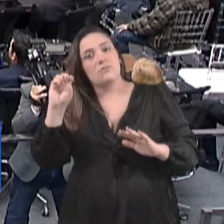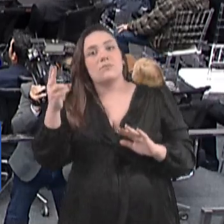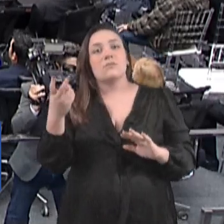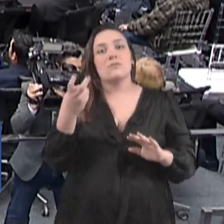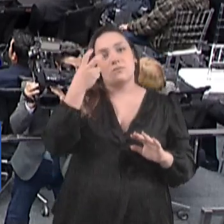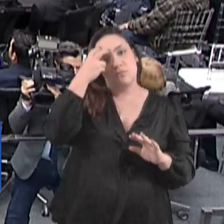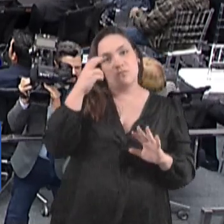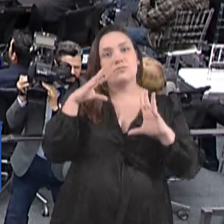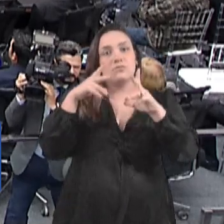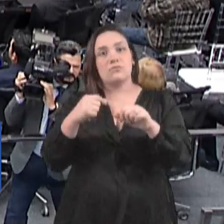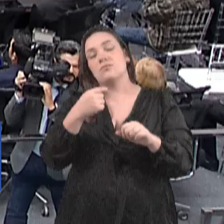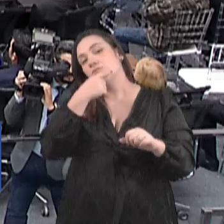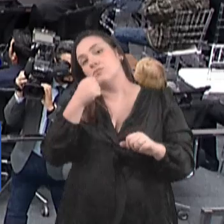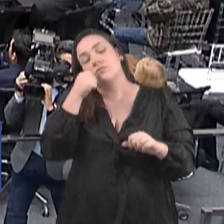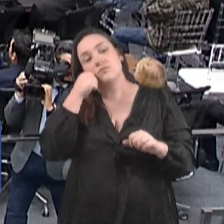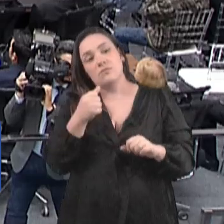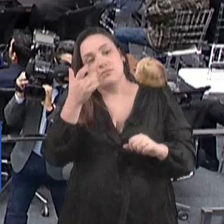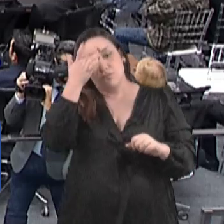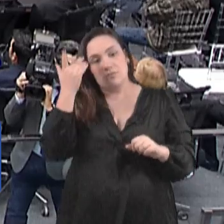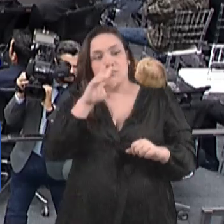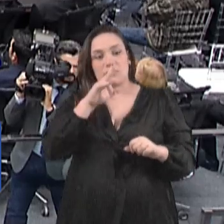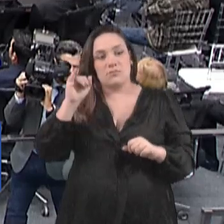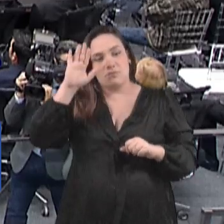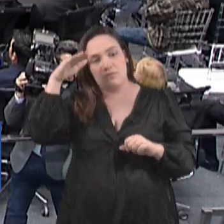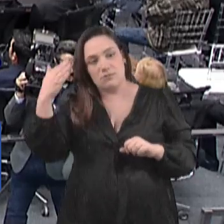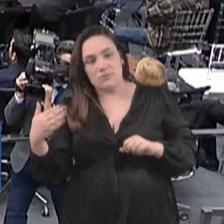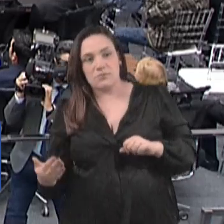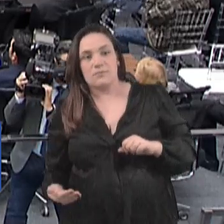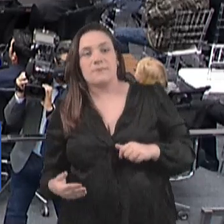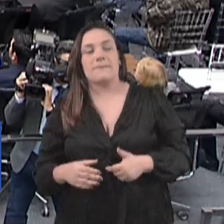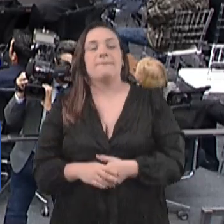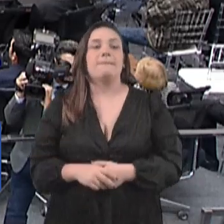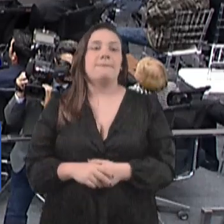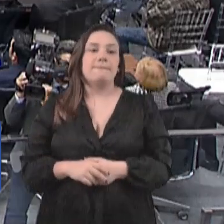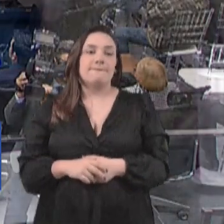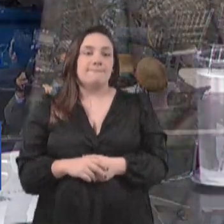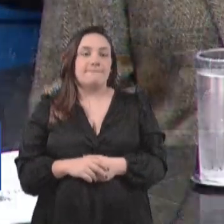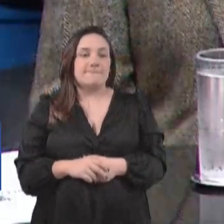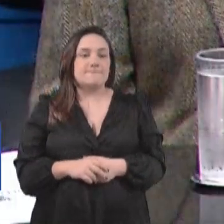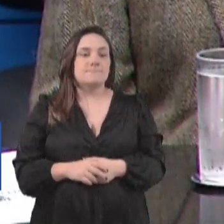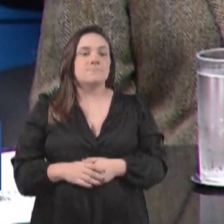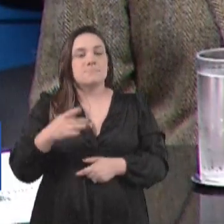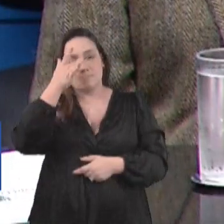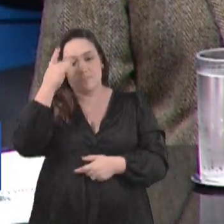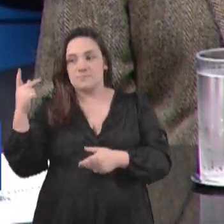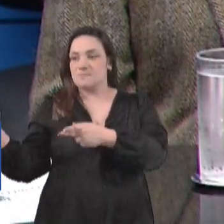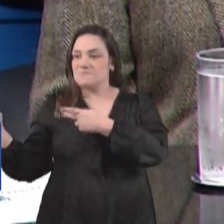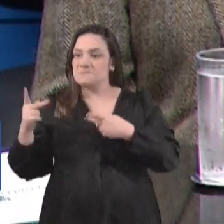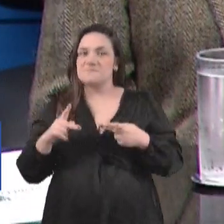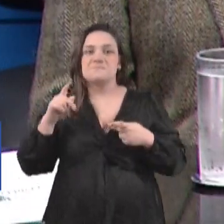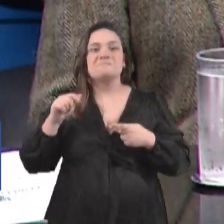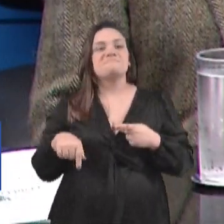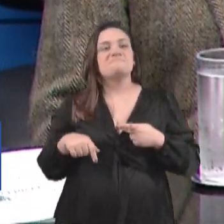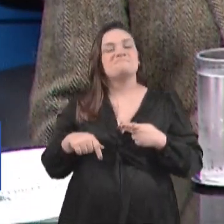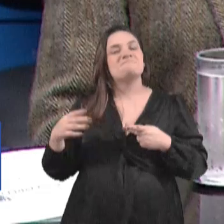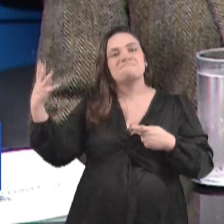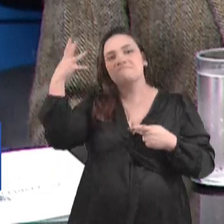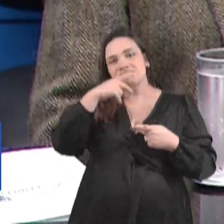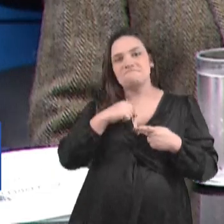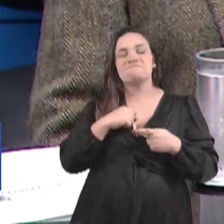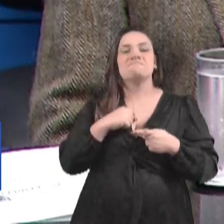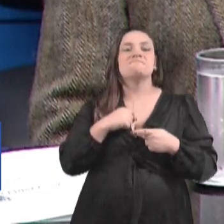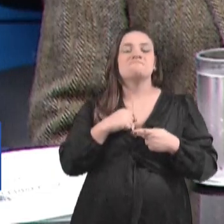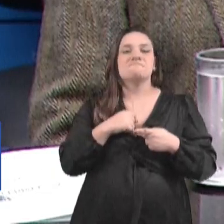culturais, senhores, senhoras homenageados e senhores que nos visitam e abrilhantam este